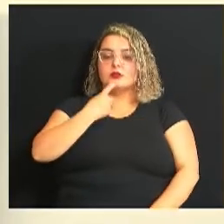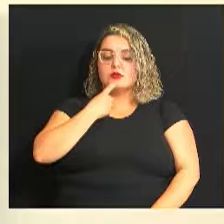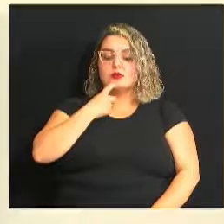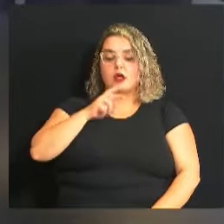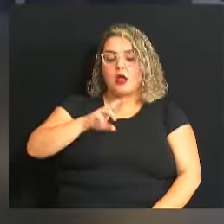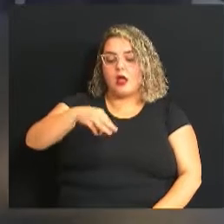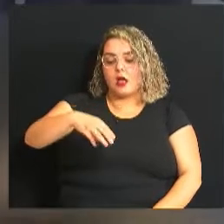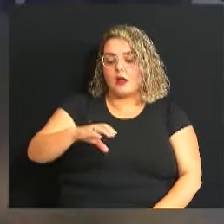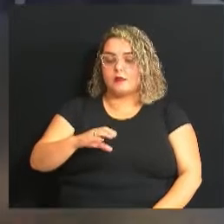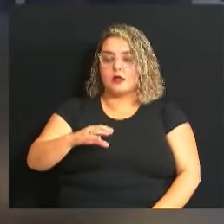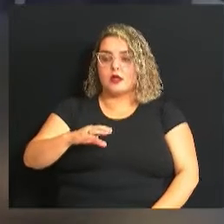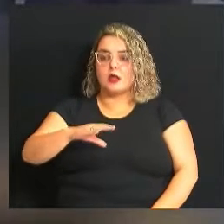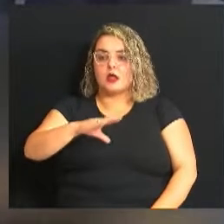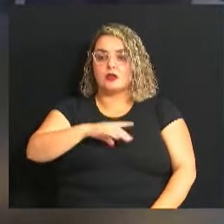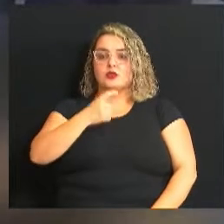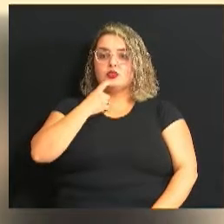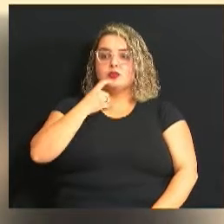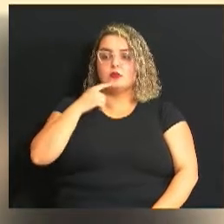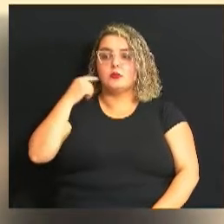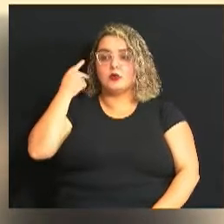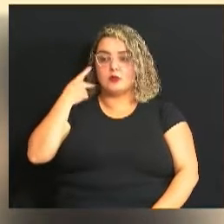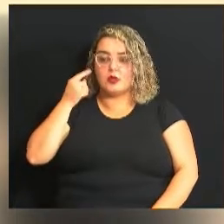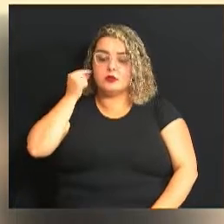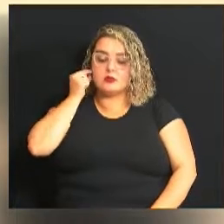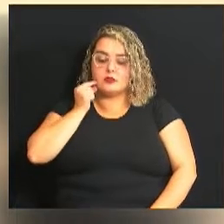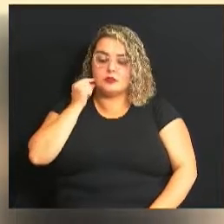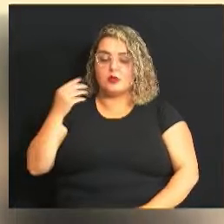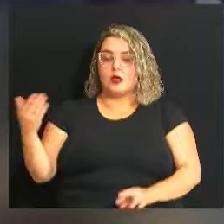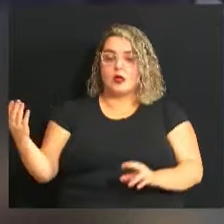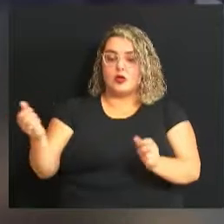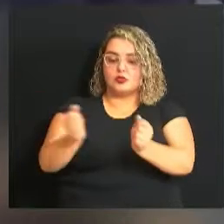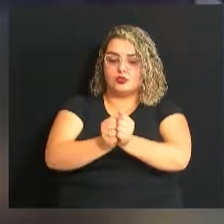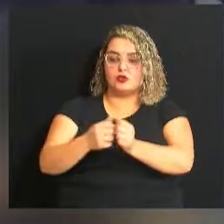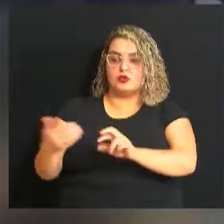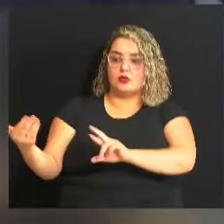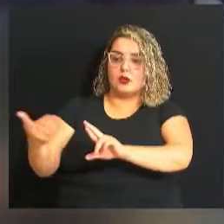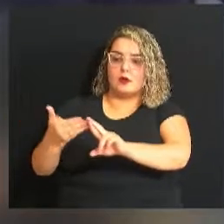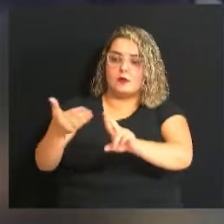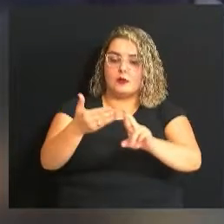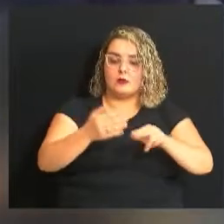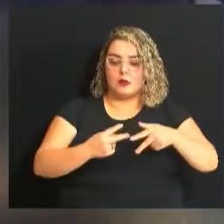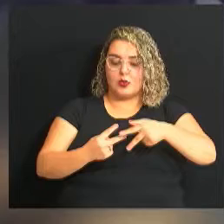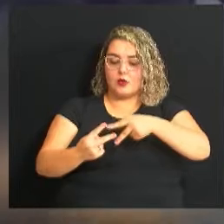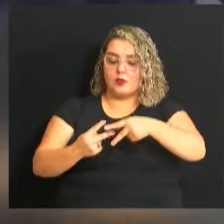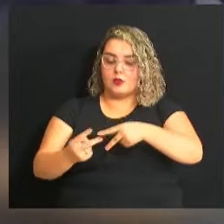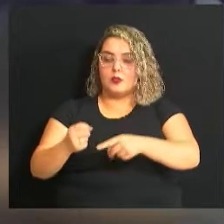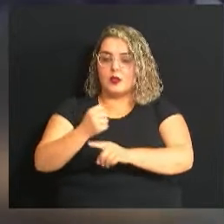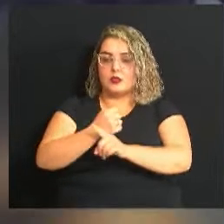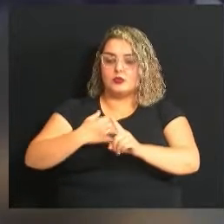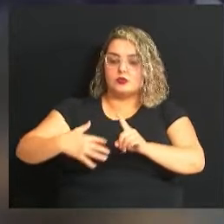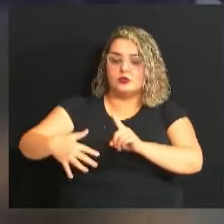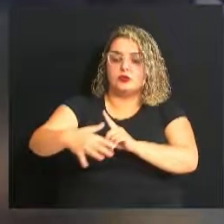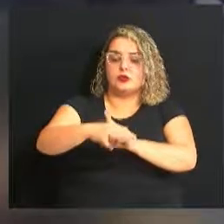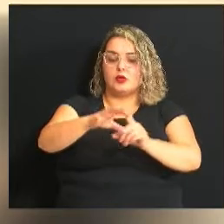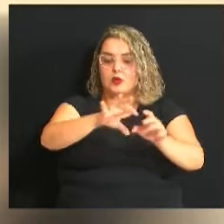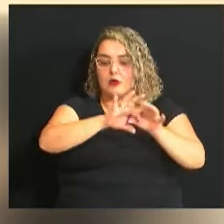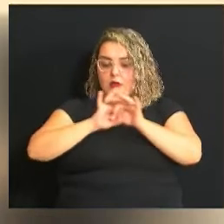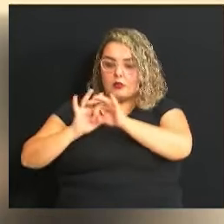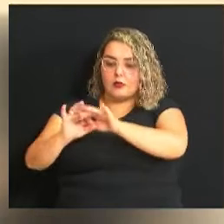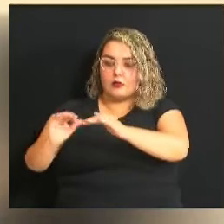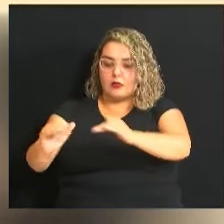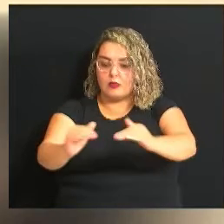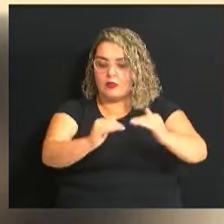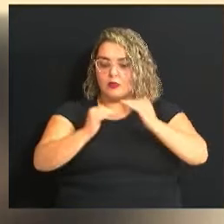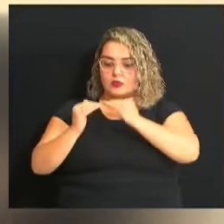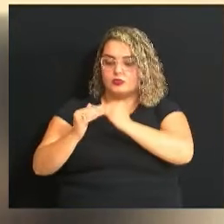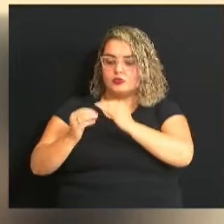Marcelo Silva reuniu representantes para celebrar a maçonaria, uma sociedade de caráter universal de origem